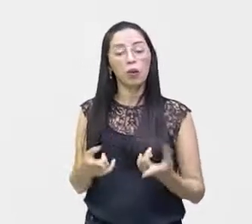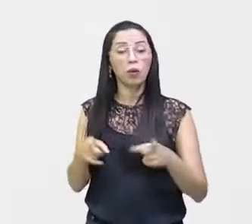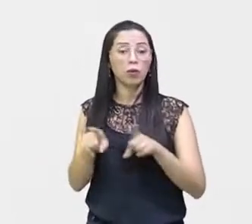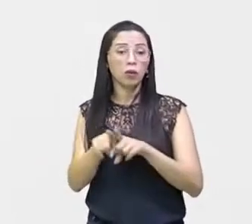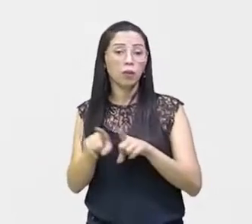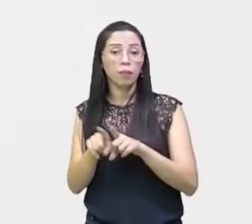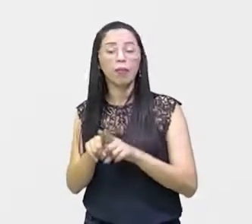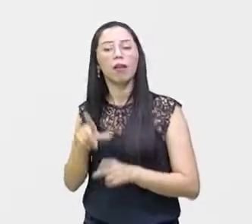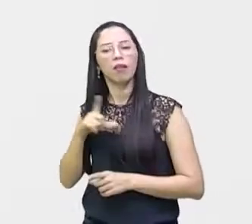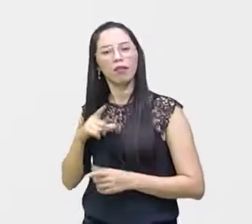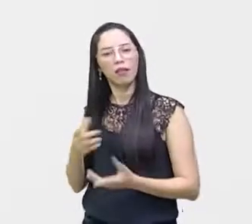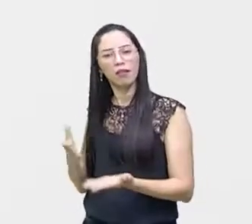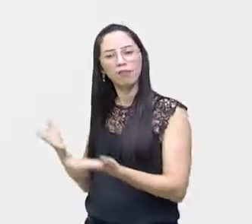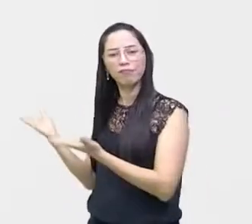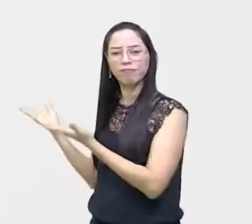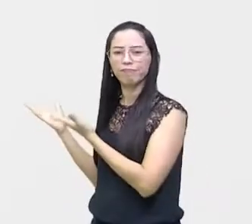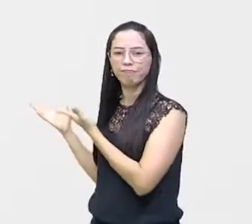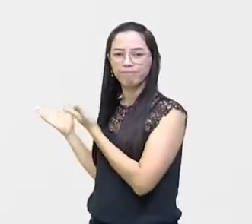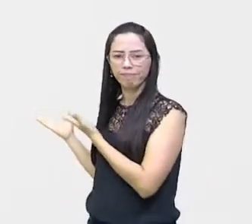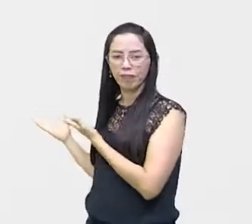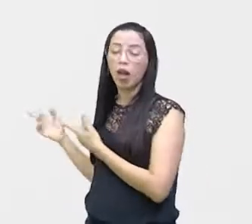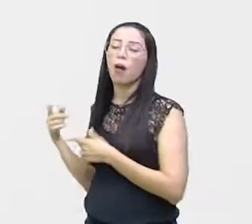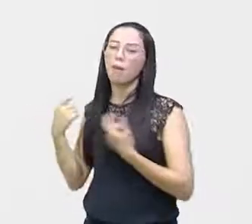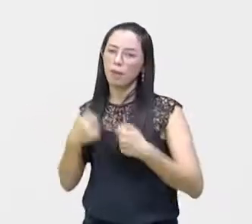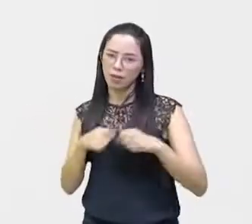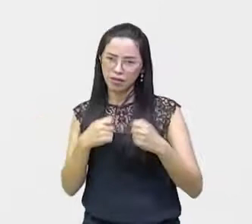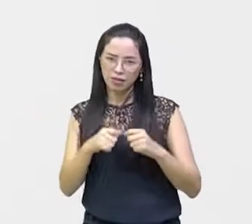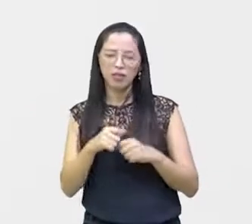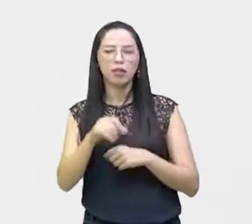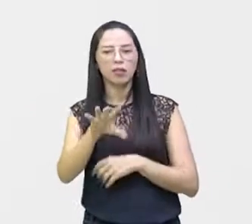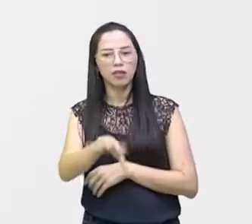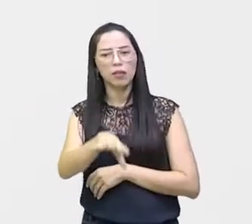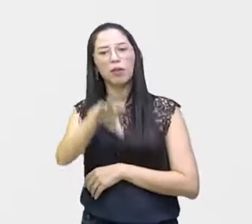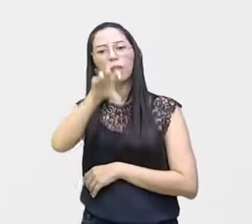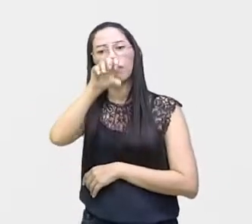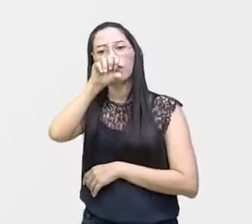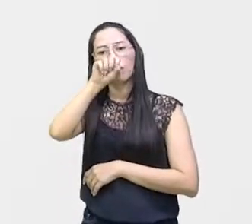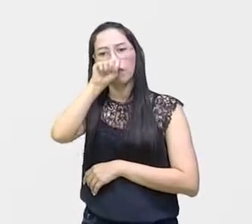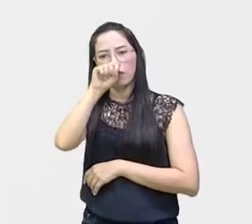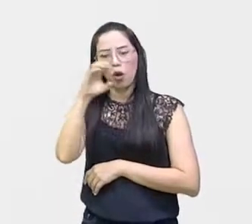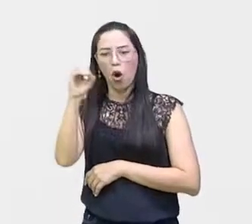Eles precisam do oxigênio e liberar o gás carbônico.